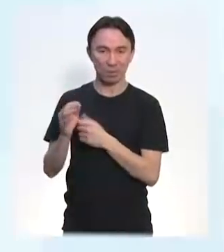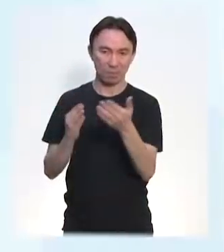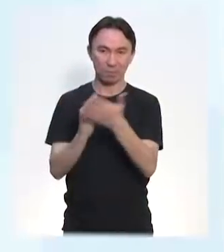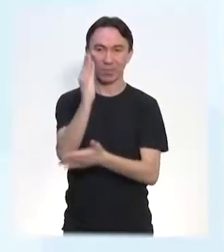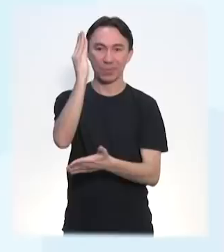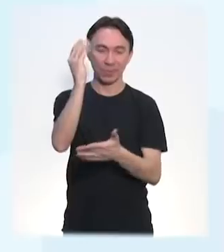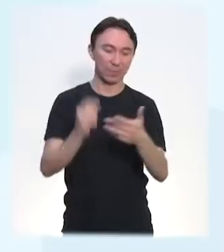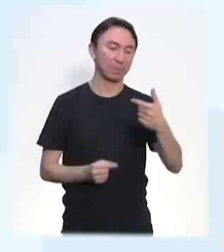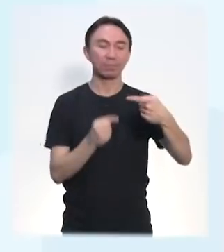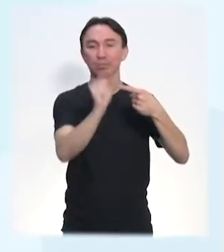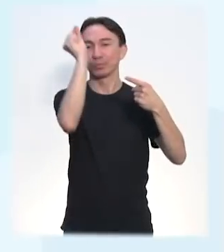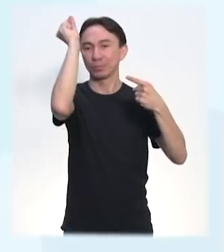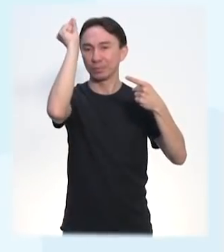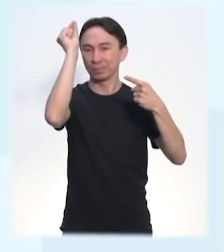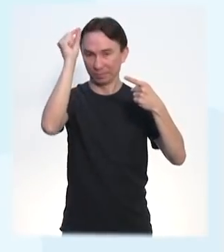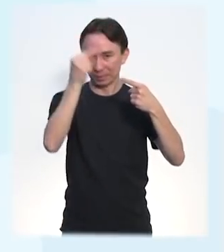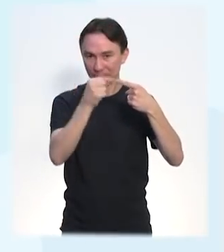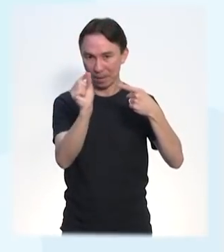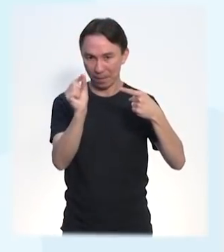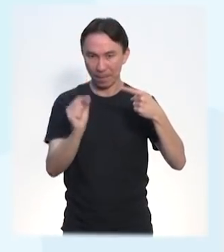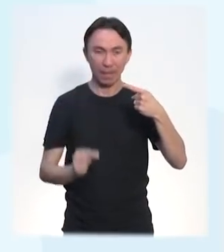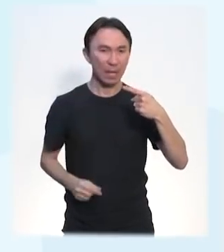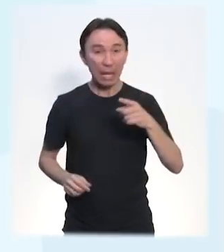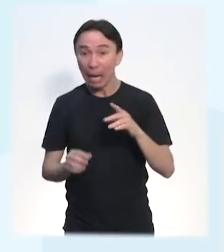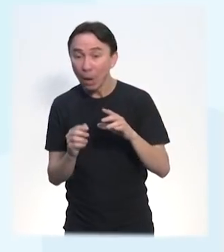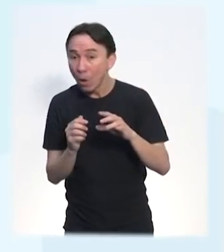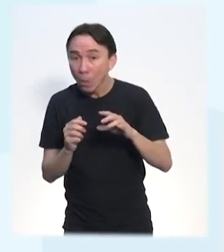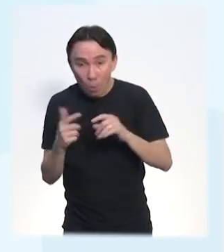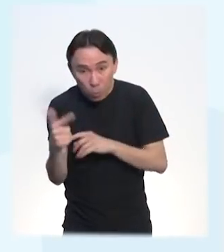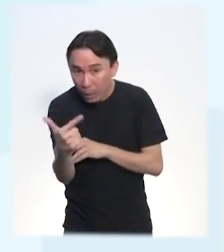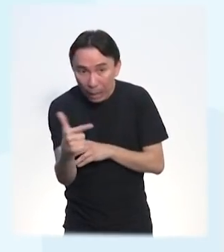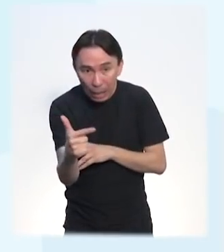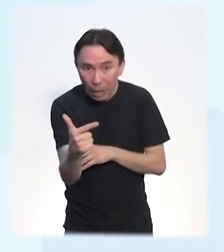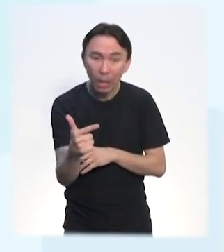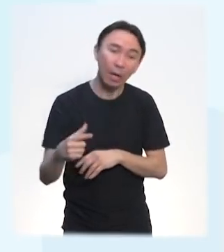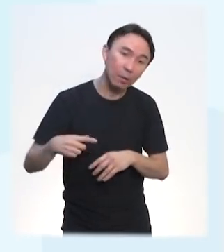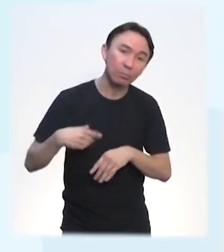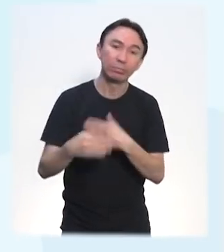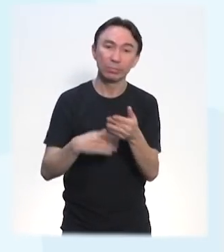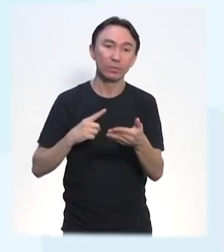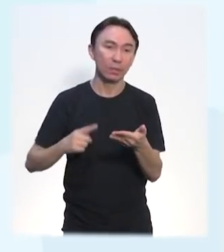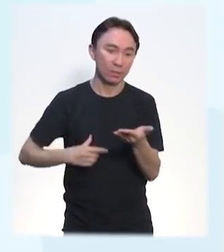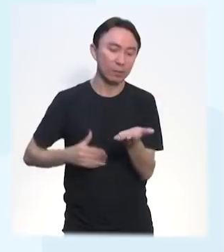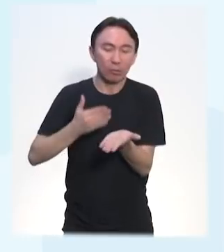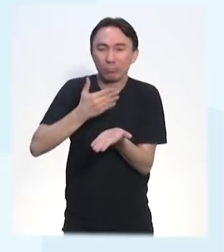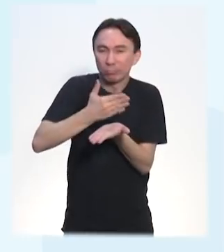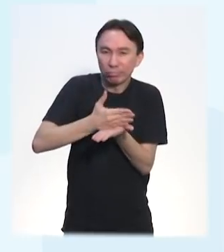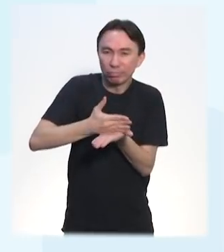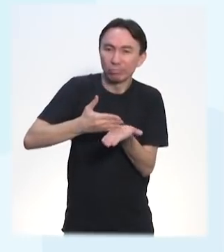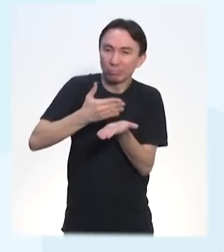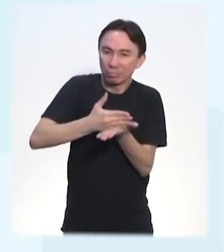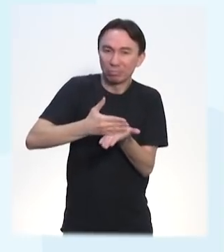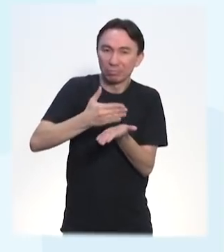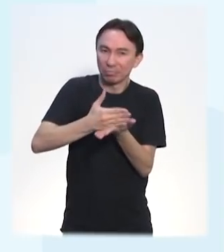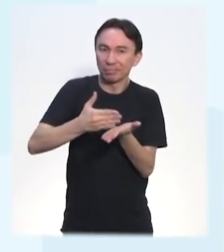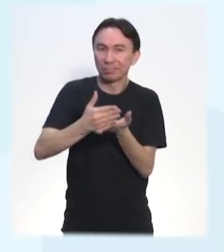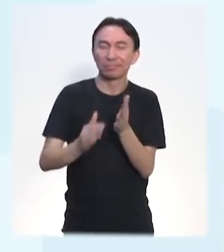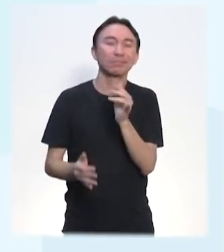pode colocar na tela para eles, diretor, que aí vai acontecer então essa divisão. Então, se